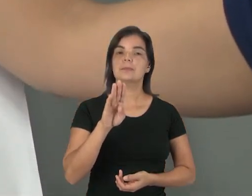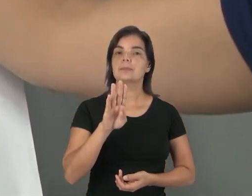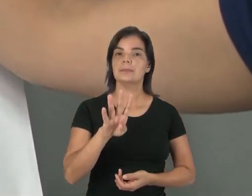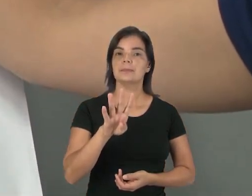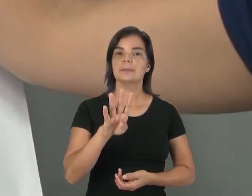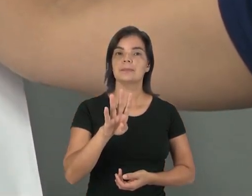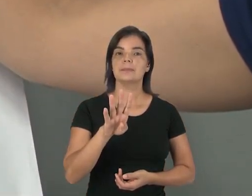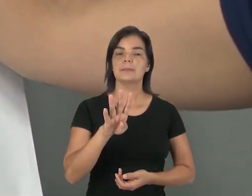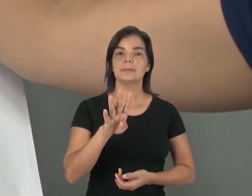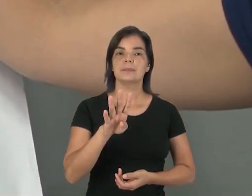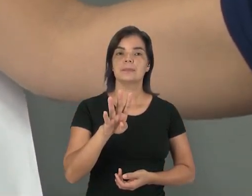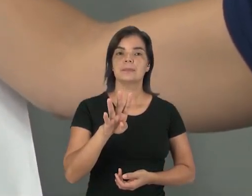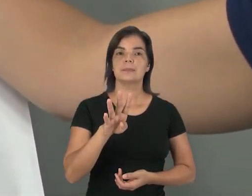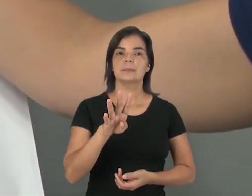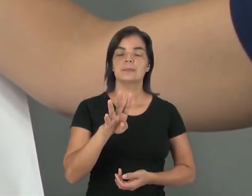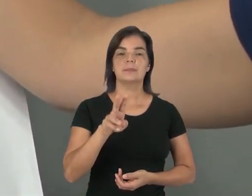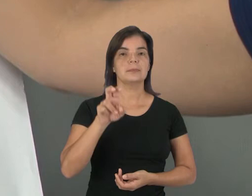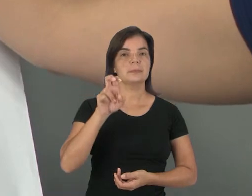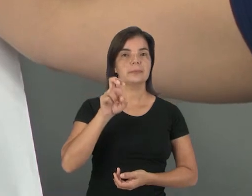4,